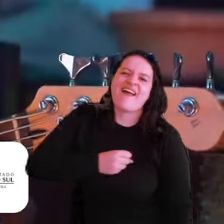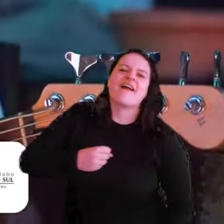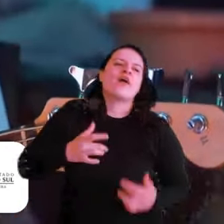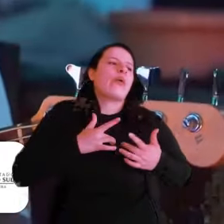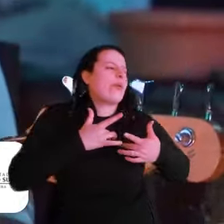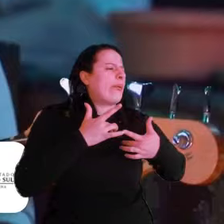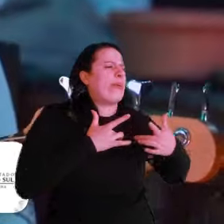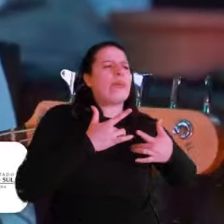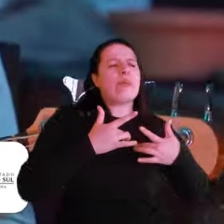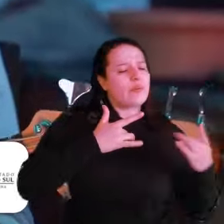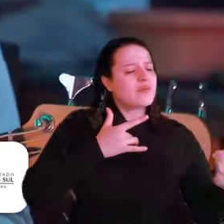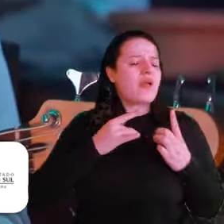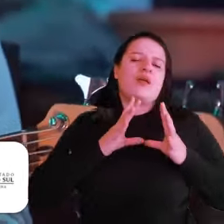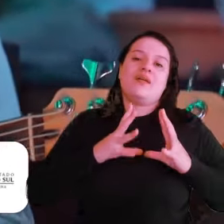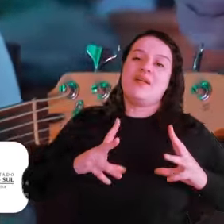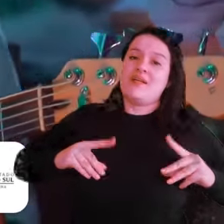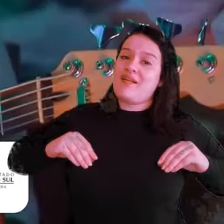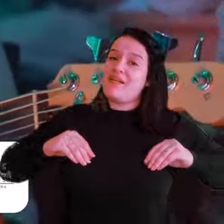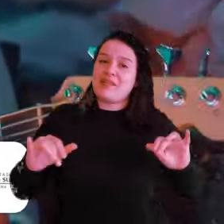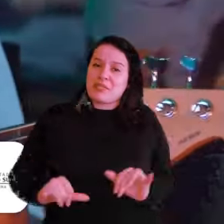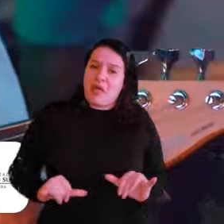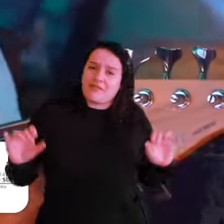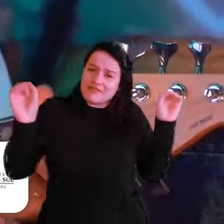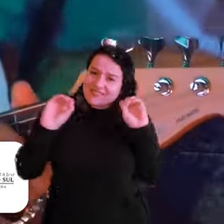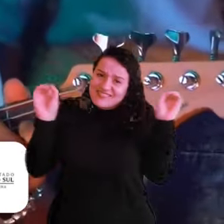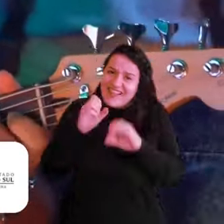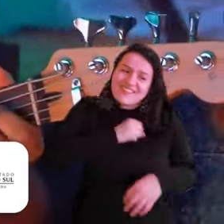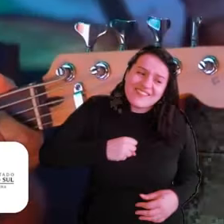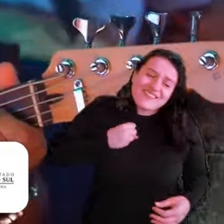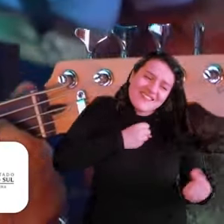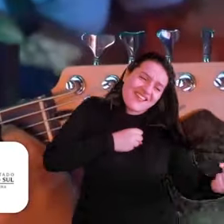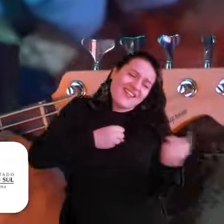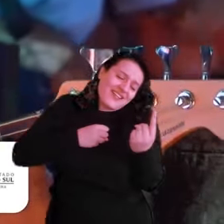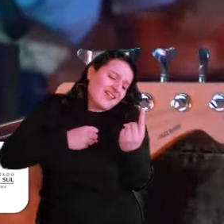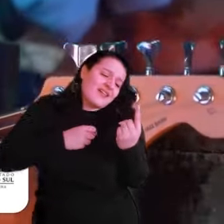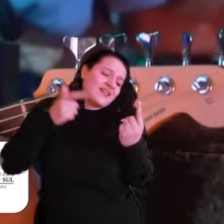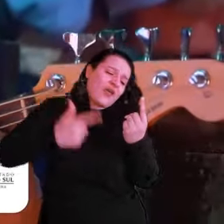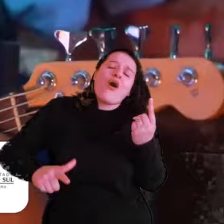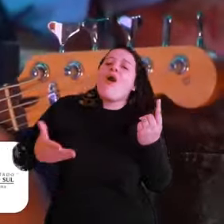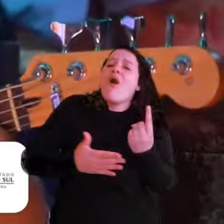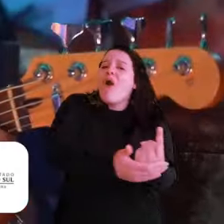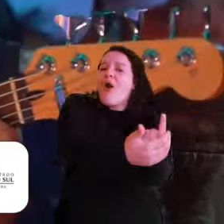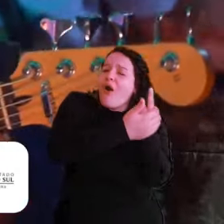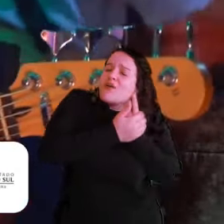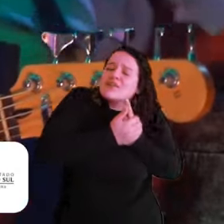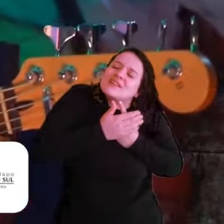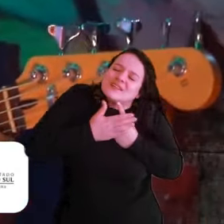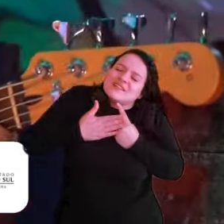leve sossega meu peito que me faz sofrer. Ô saudade, me traga minha doce amada, o meu